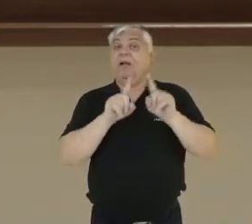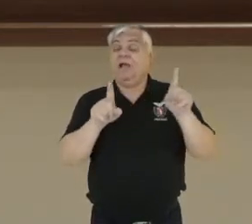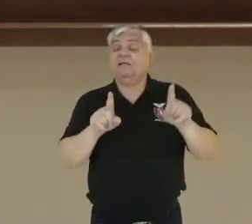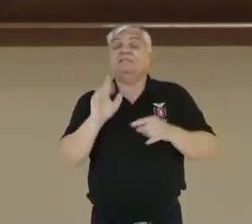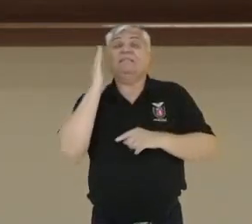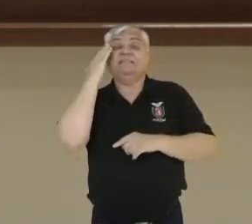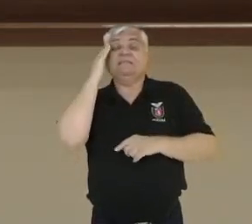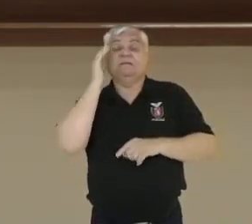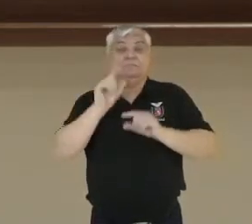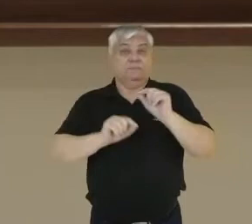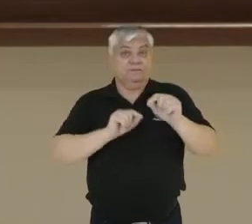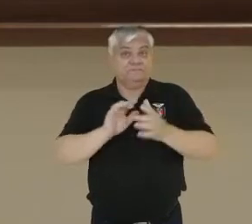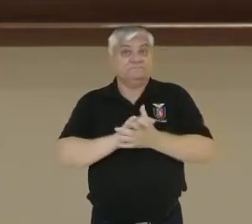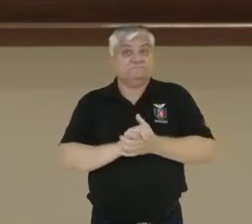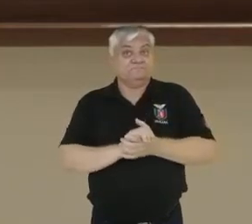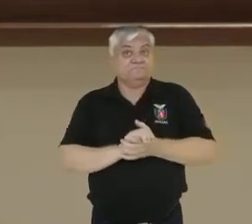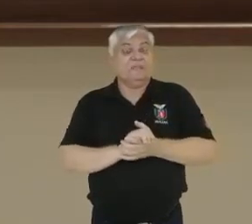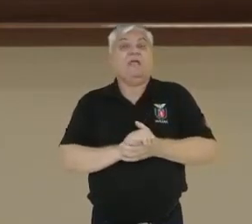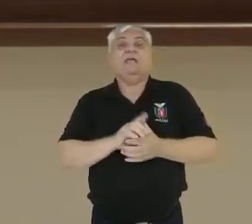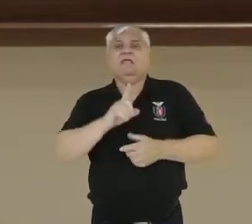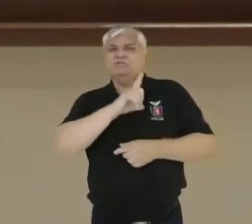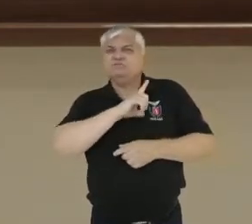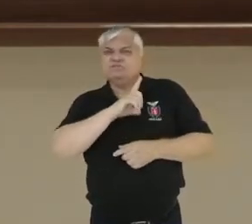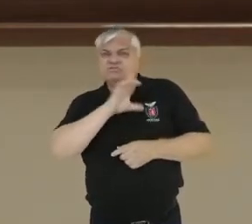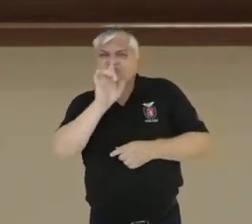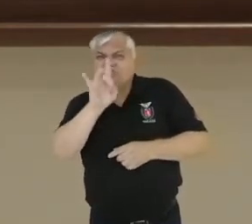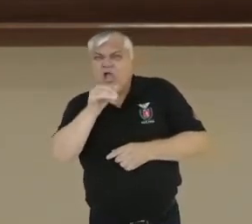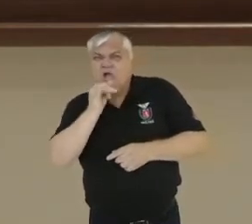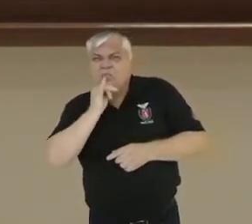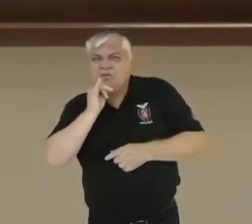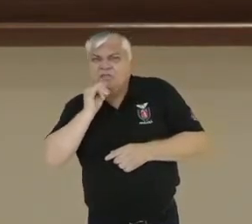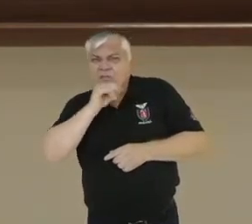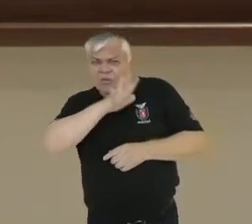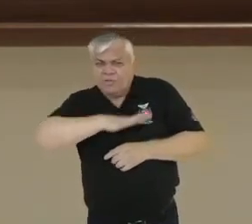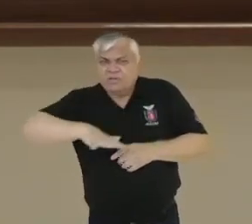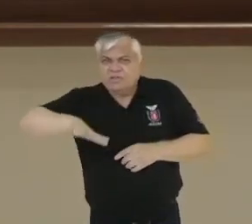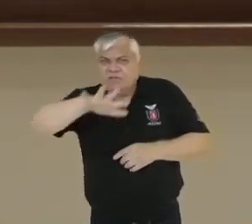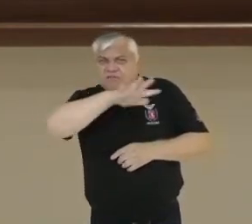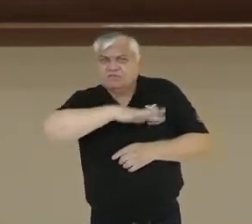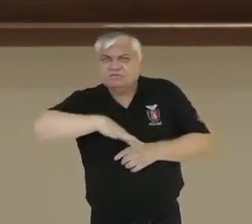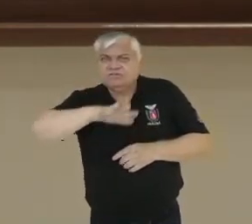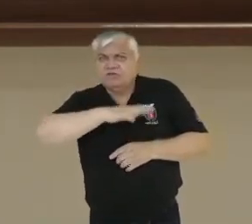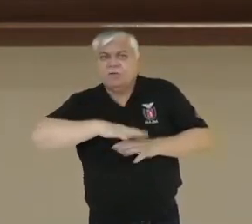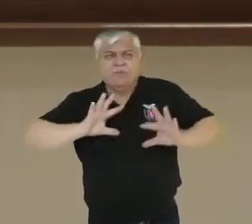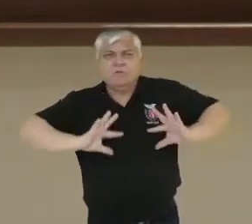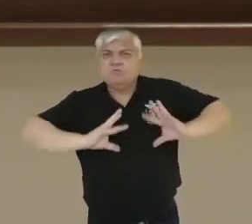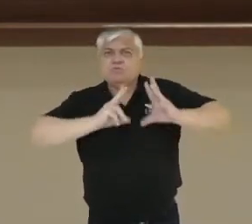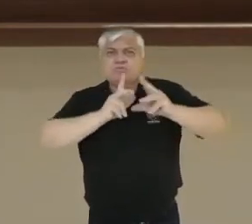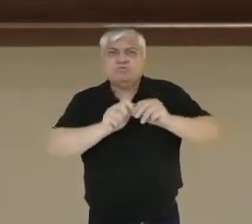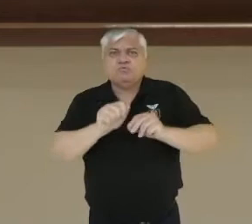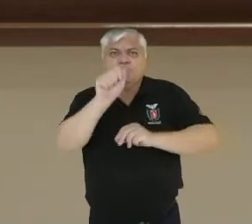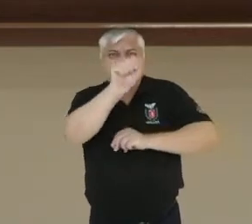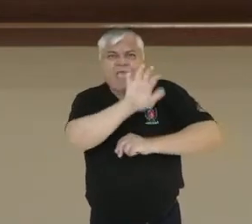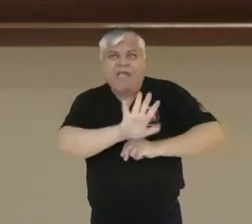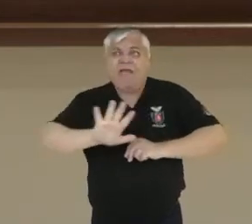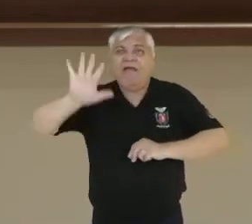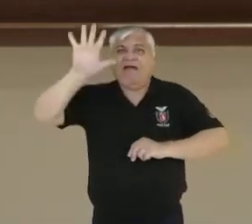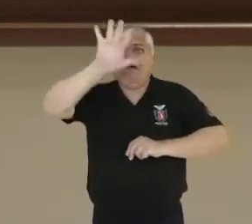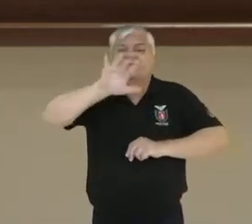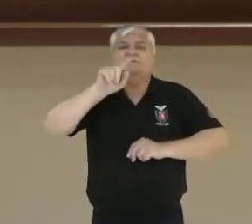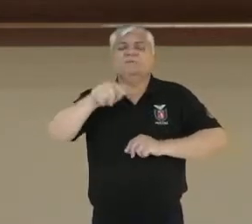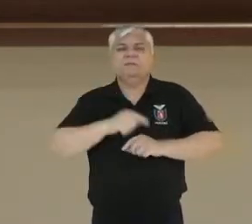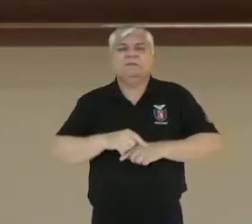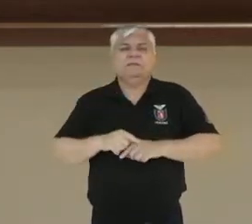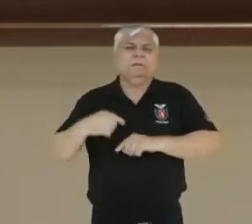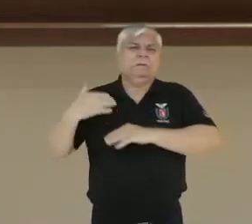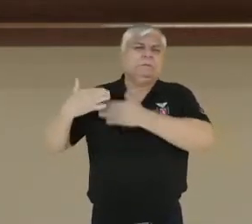que também reflete, não só em toda a região, mas num contexto geral da Ásia, a um conflito muito longo.